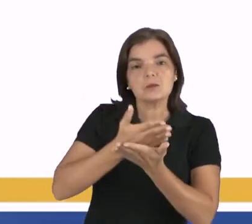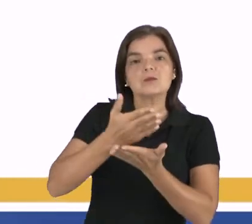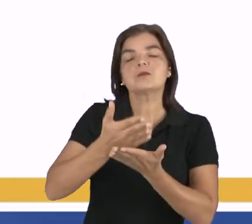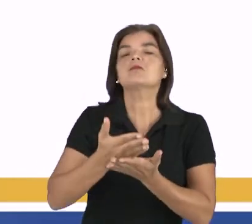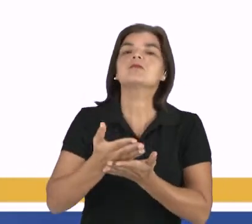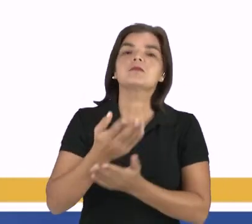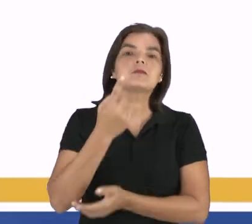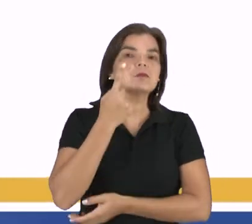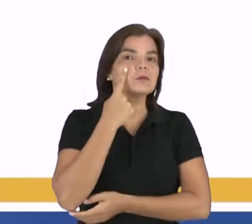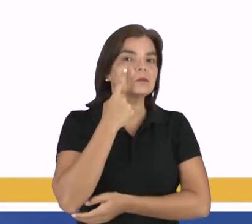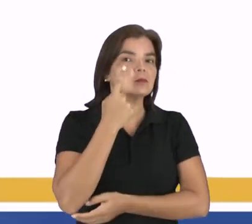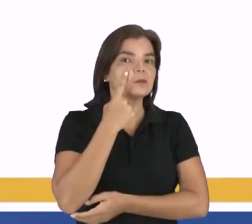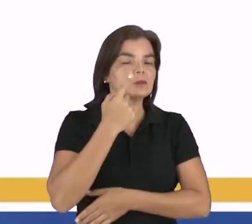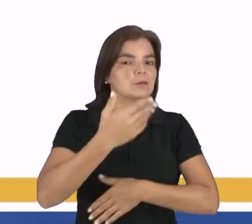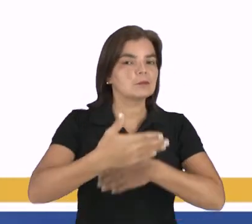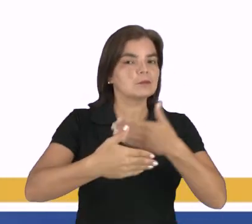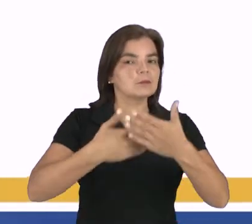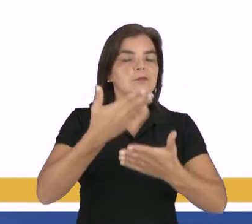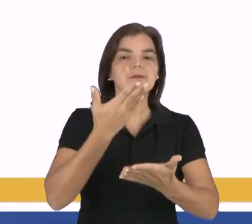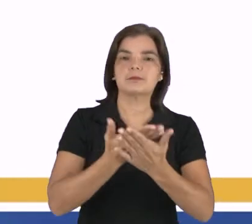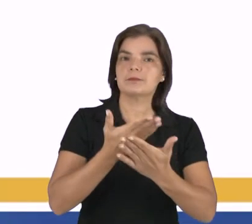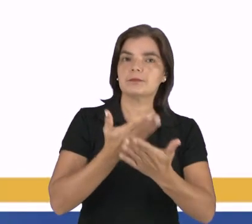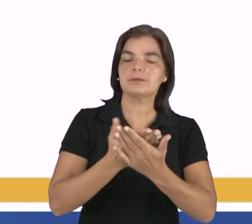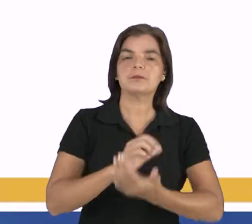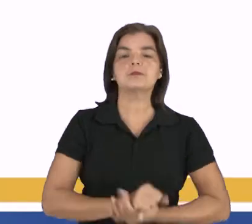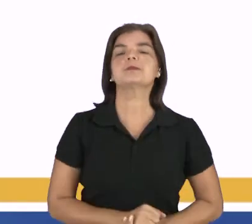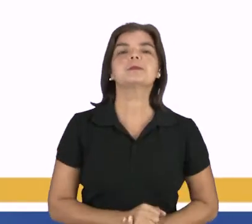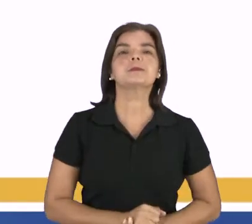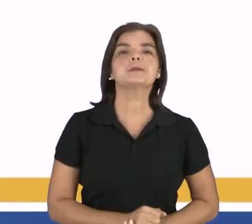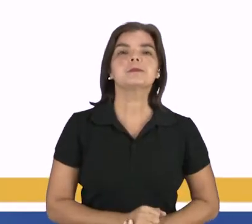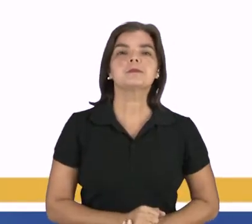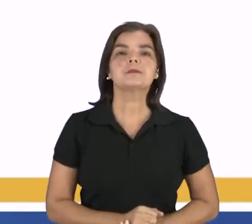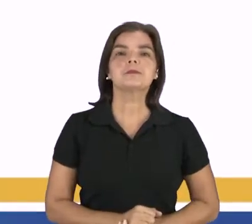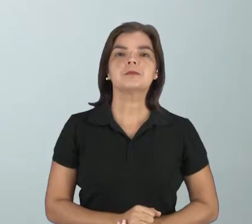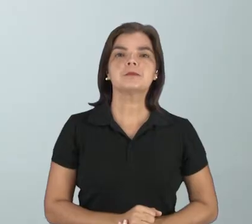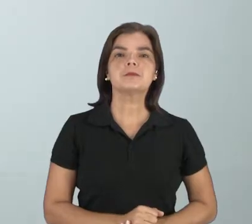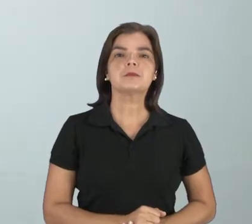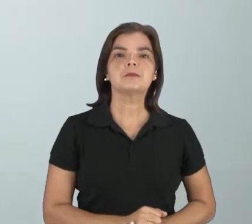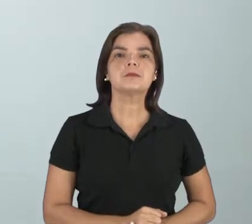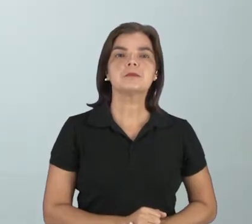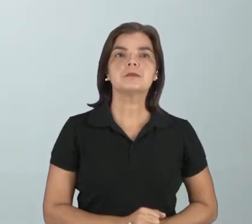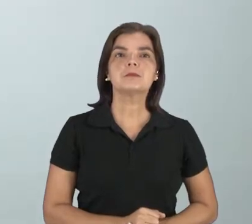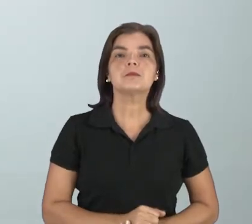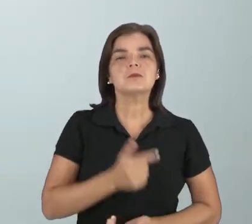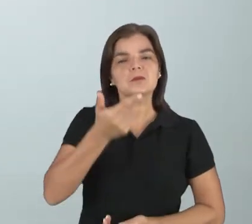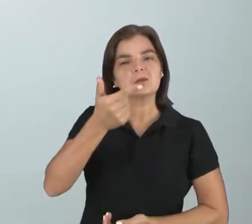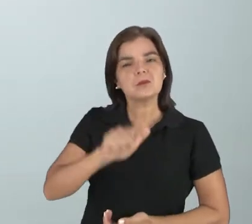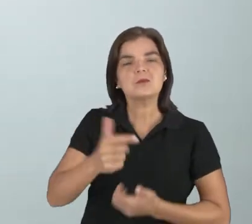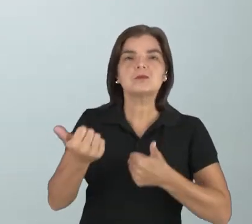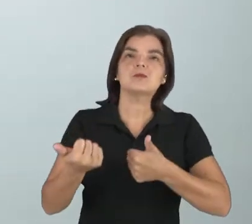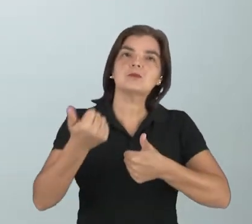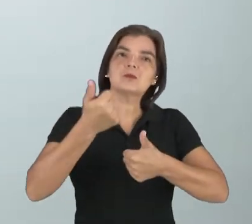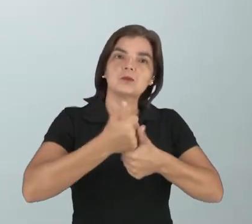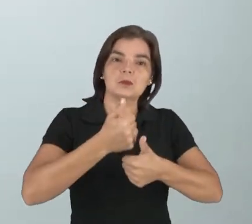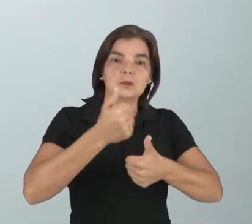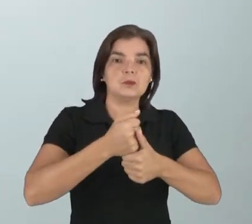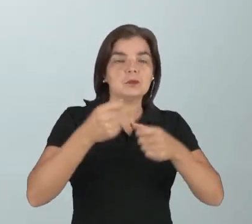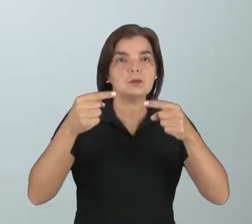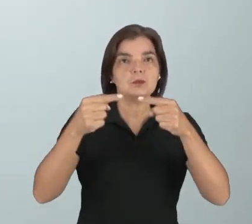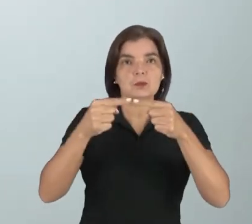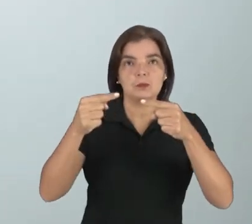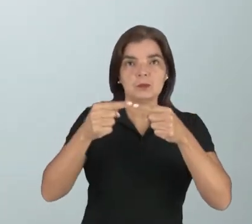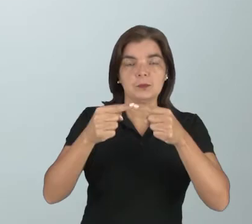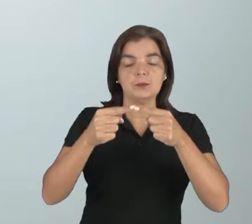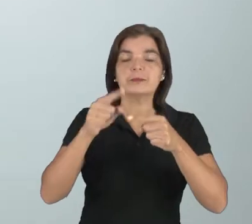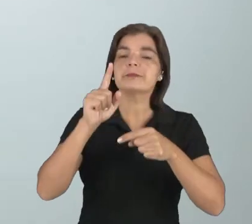inicial, vamos dar seguimento à nossa aula. Então, acompanhe comigo. As repetições, as substituições e